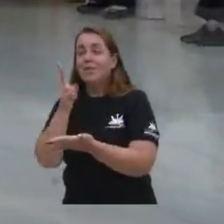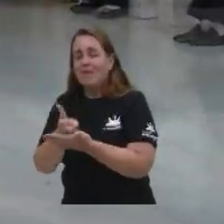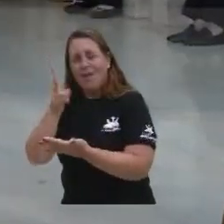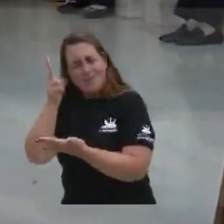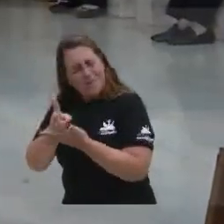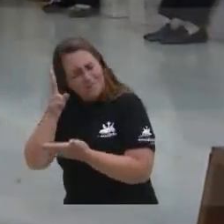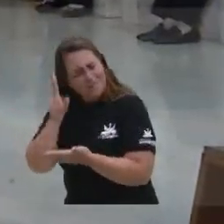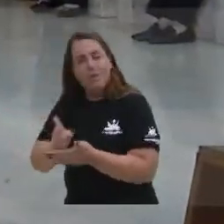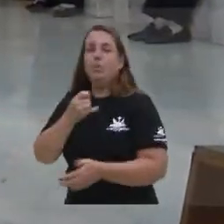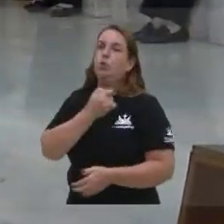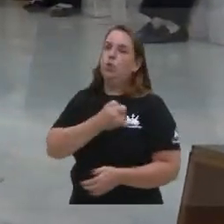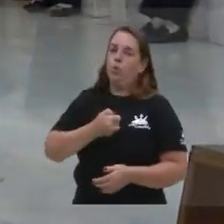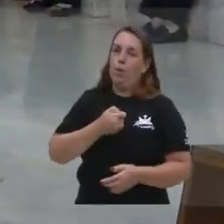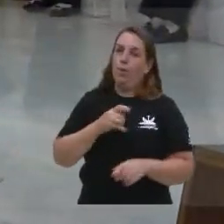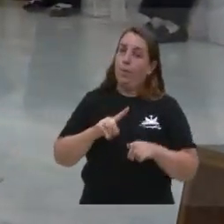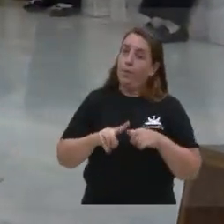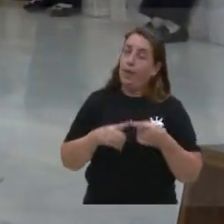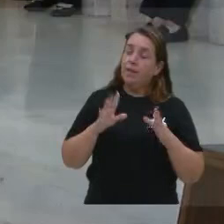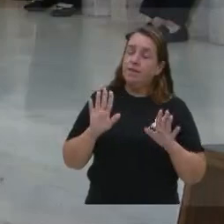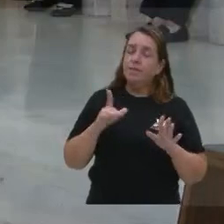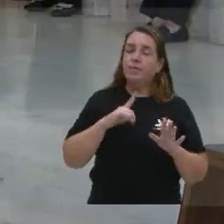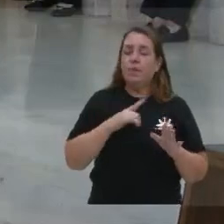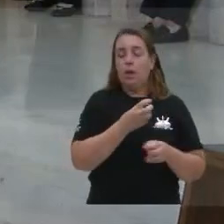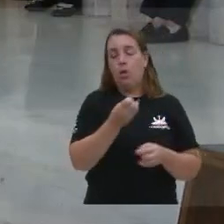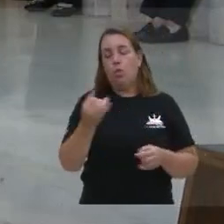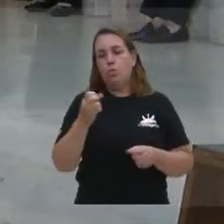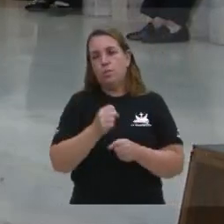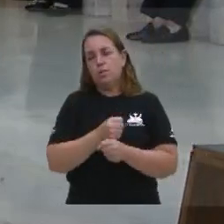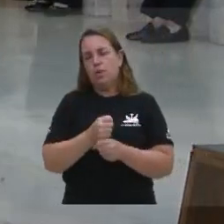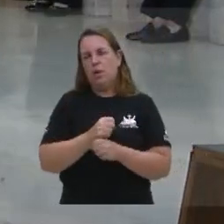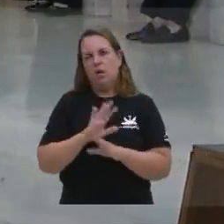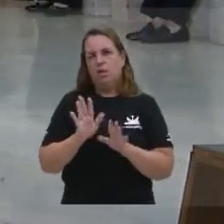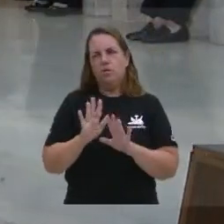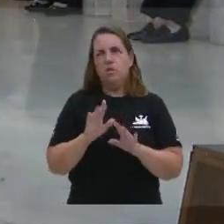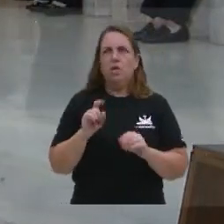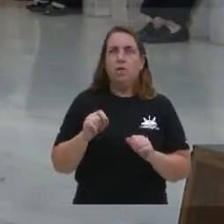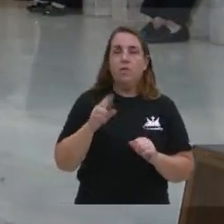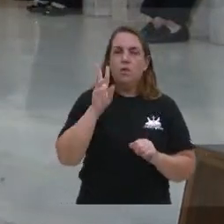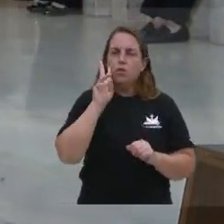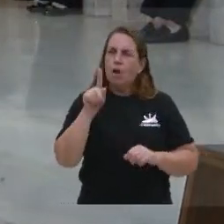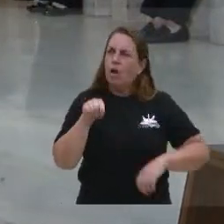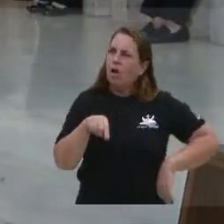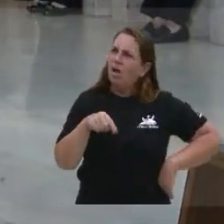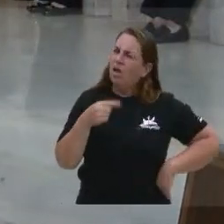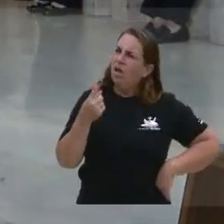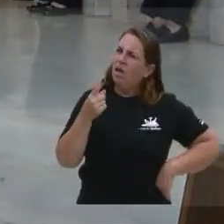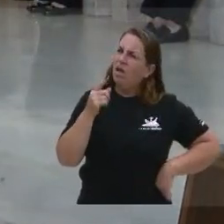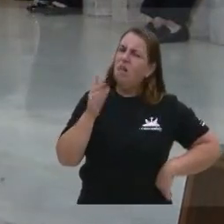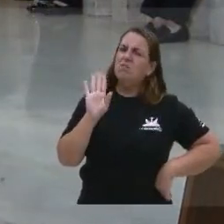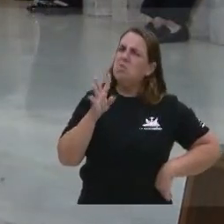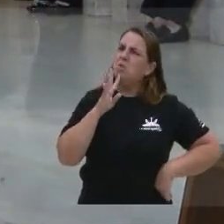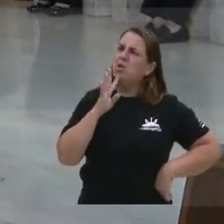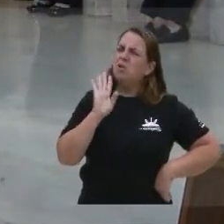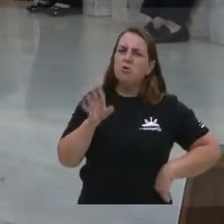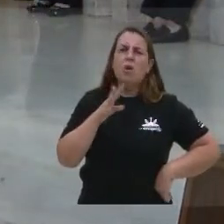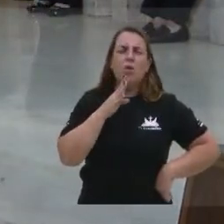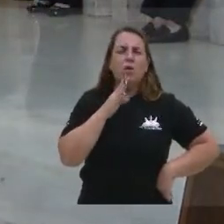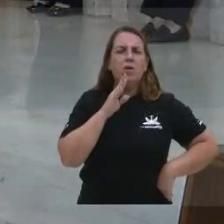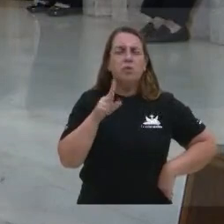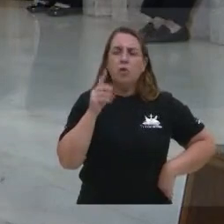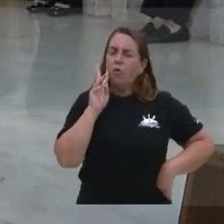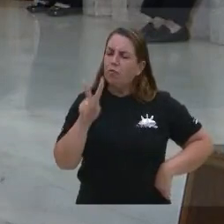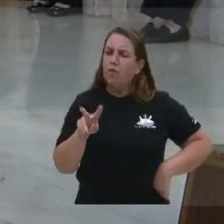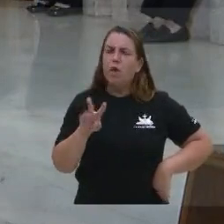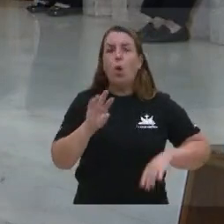Mas tem anos, ou chega, às vezes você vai na missa, você já escutou aquele texto milhares de vezes, ou me escuta no